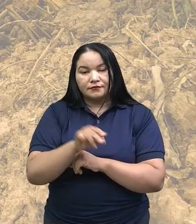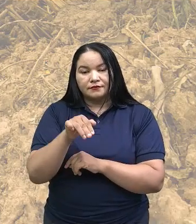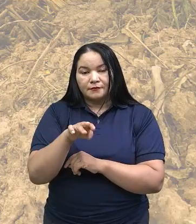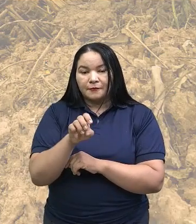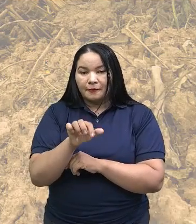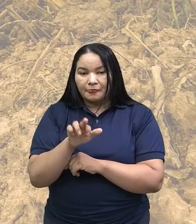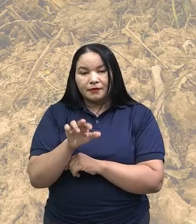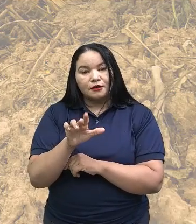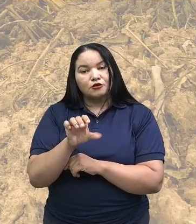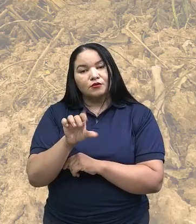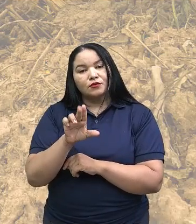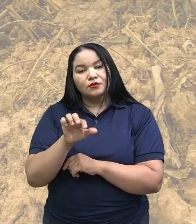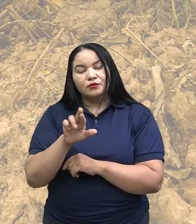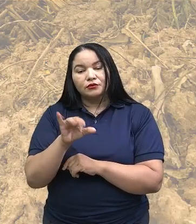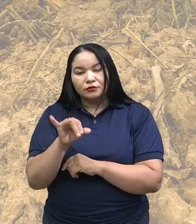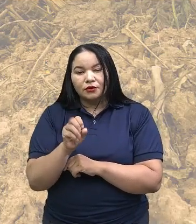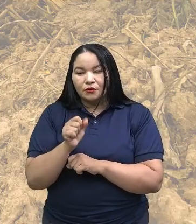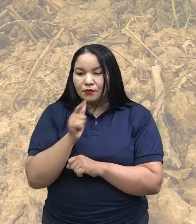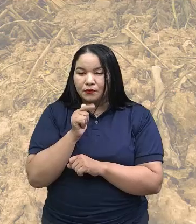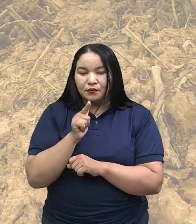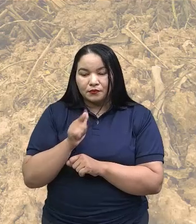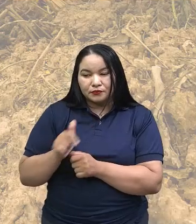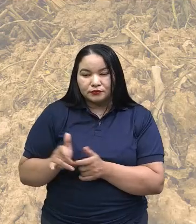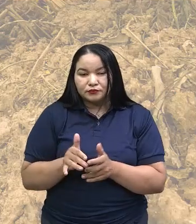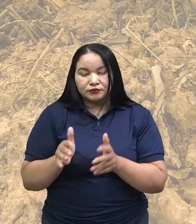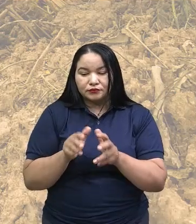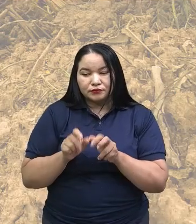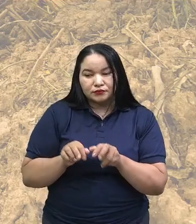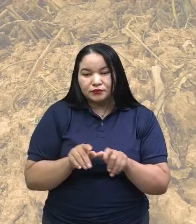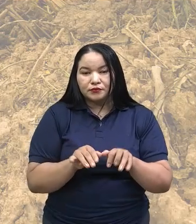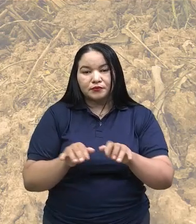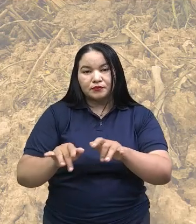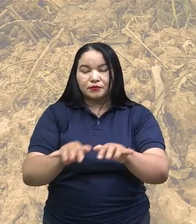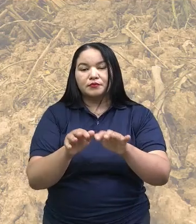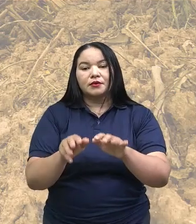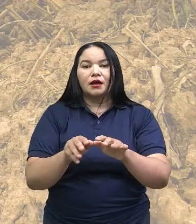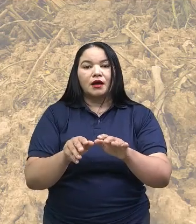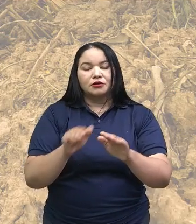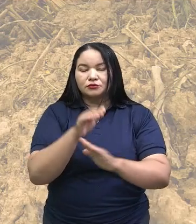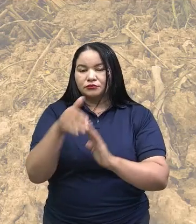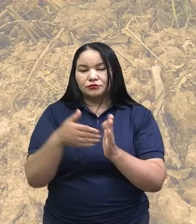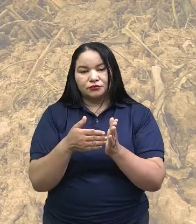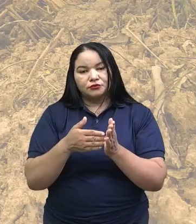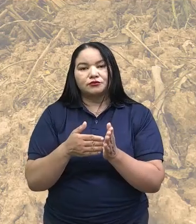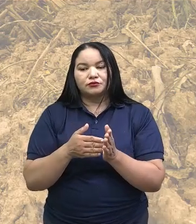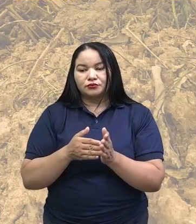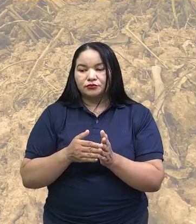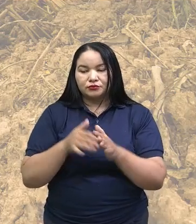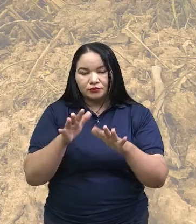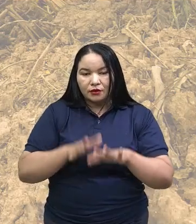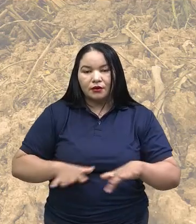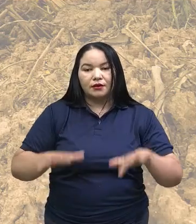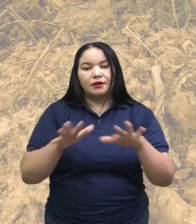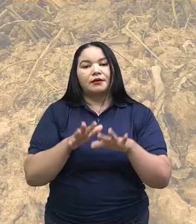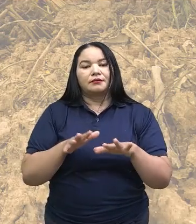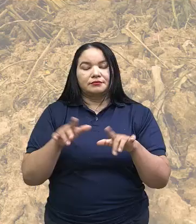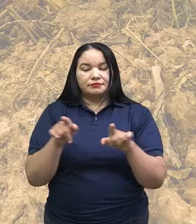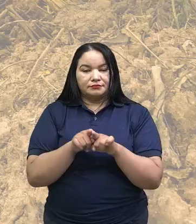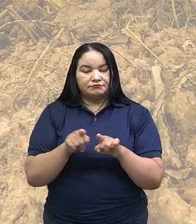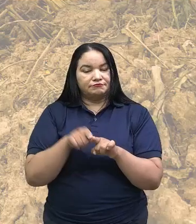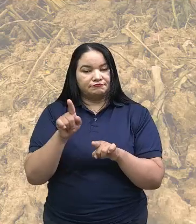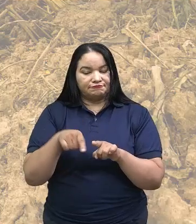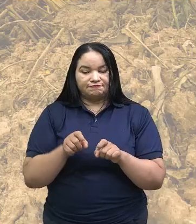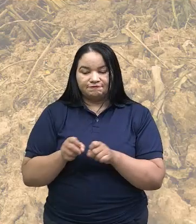depois esse mercúrio é lançado nos rios, né? E aí contamina toda aquela região ali em que ele